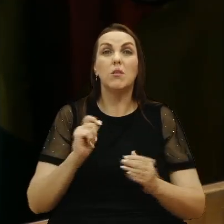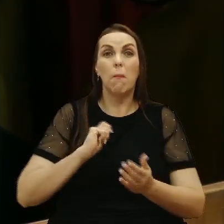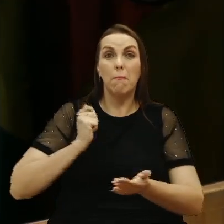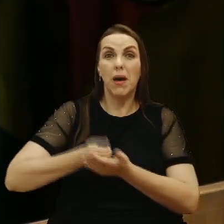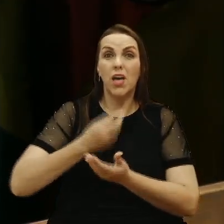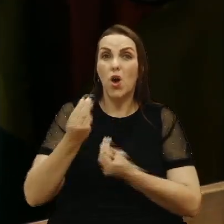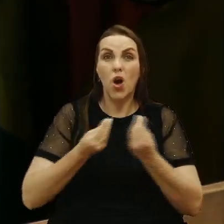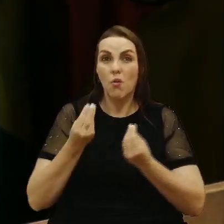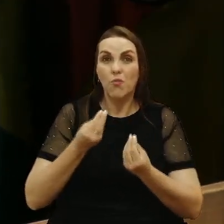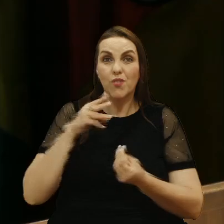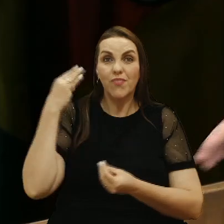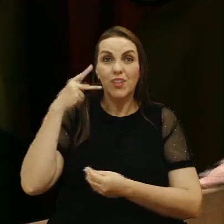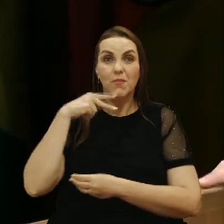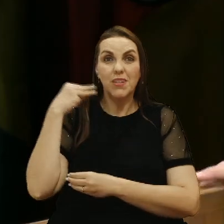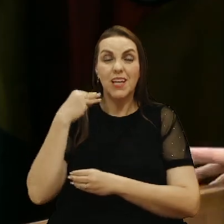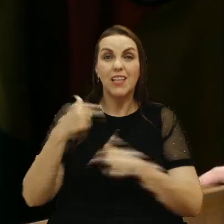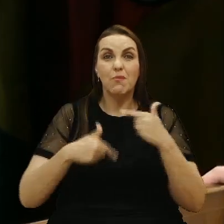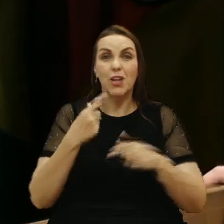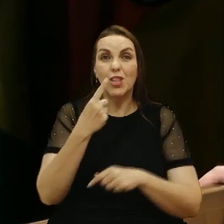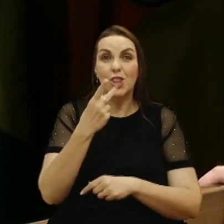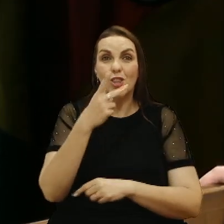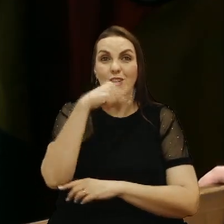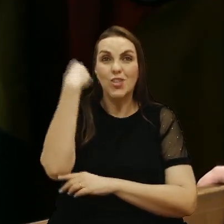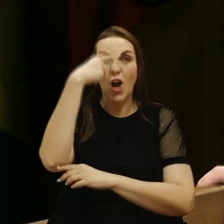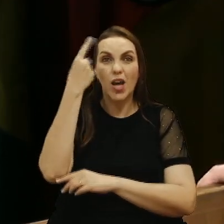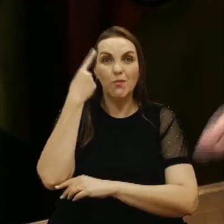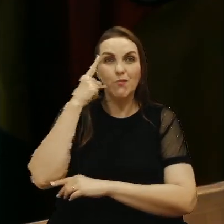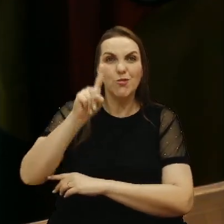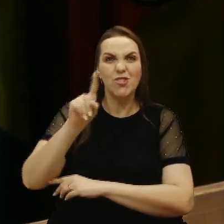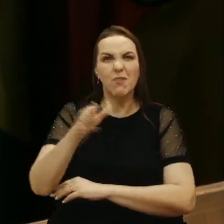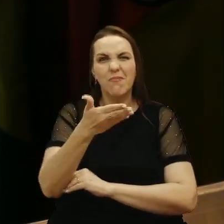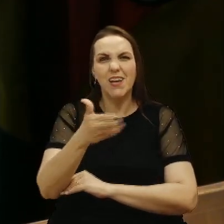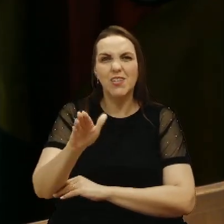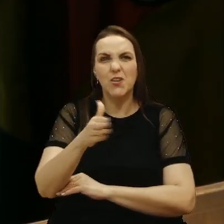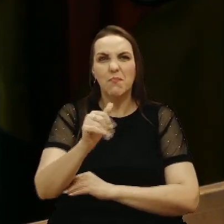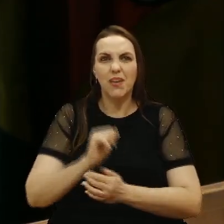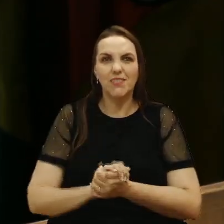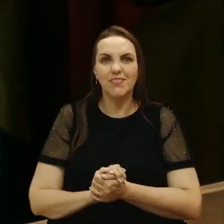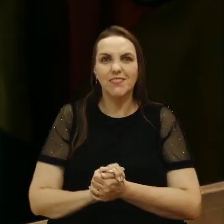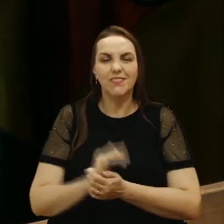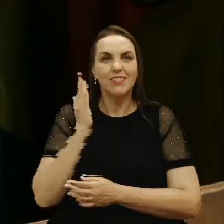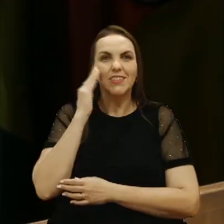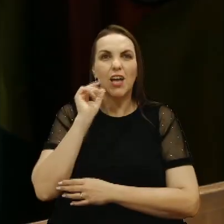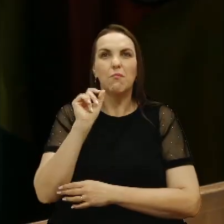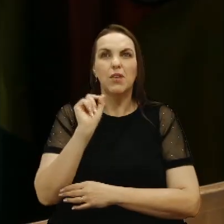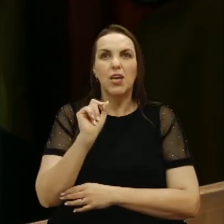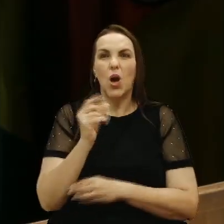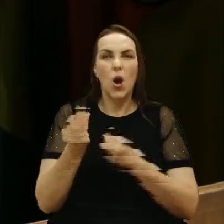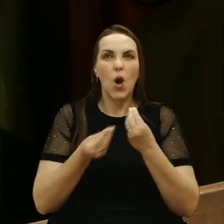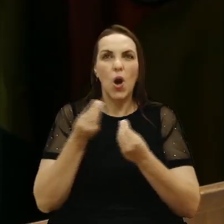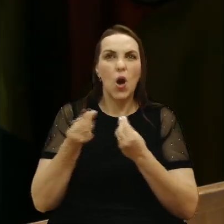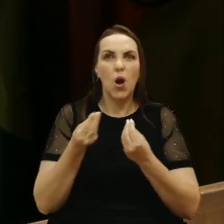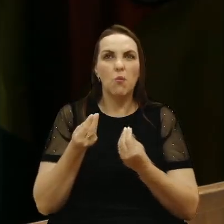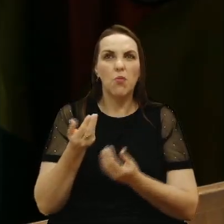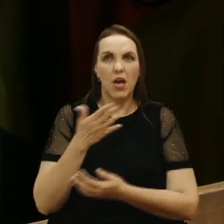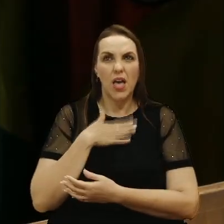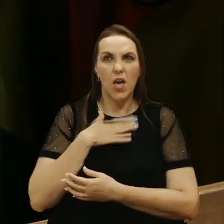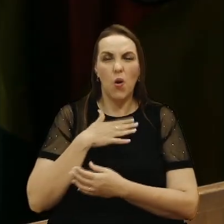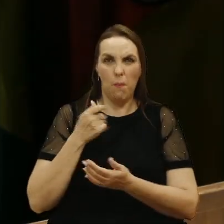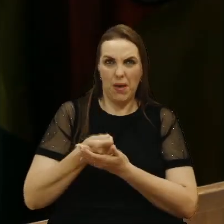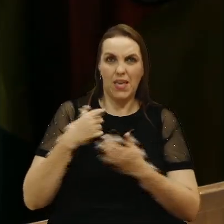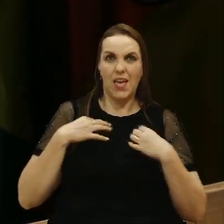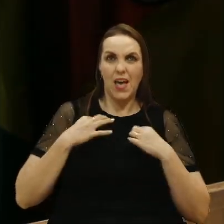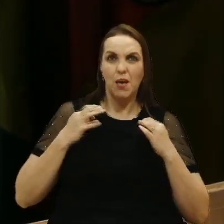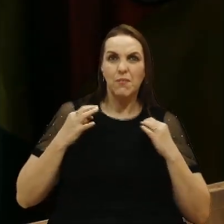vereadora Marisol? Trabalhando 12 horas por dia, mais ou menos. Sabe como é que eu paguei essa